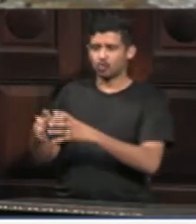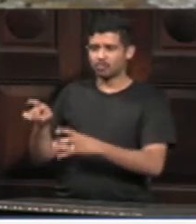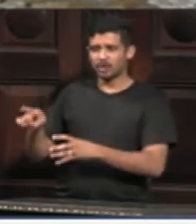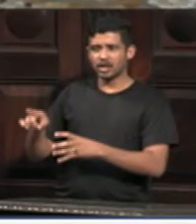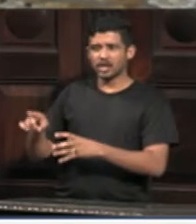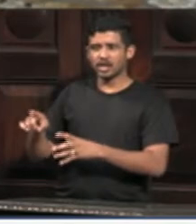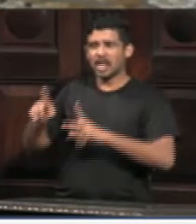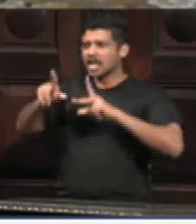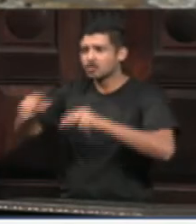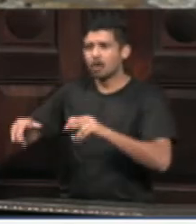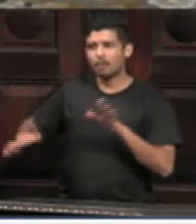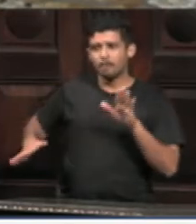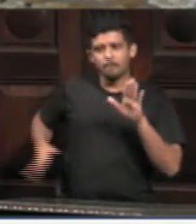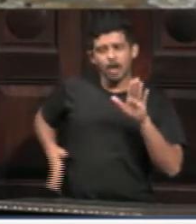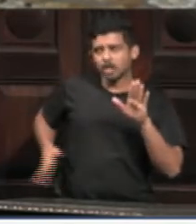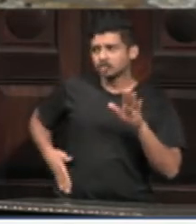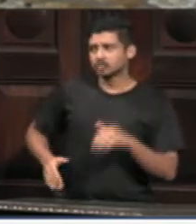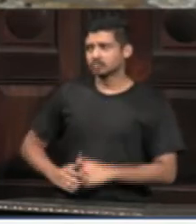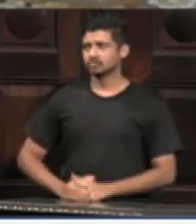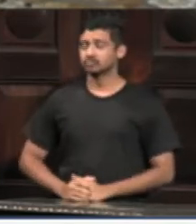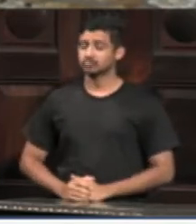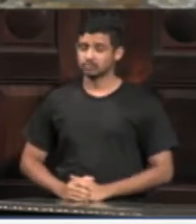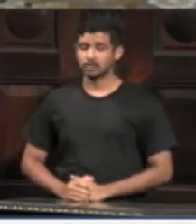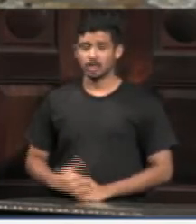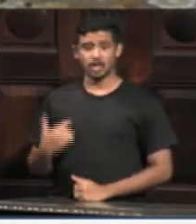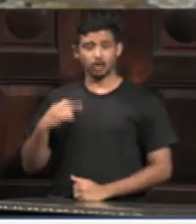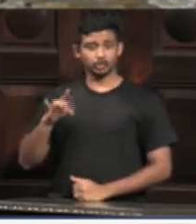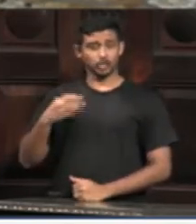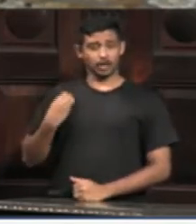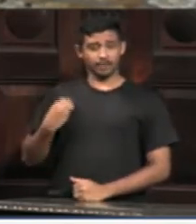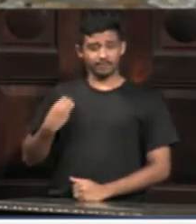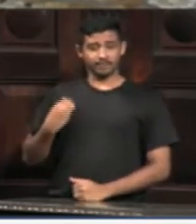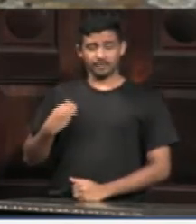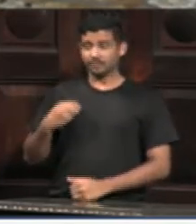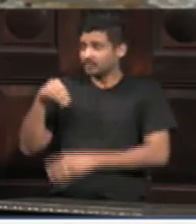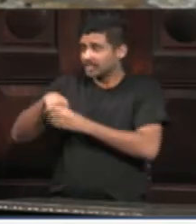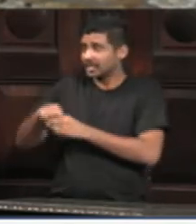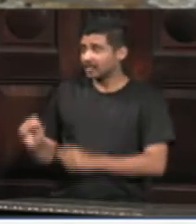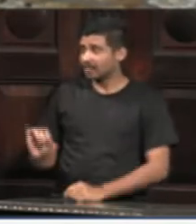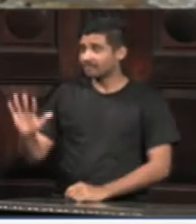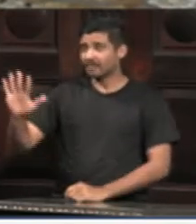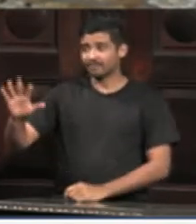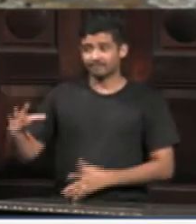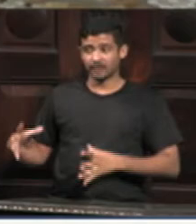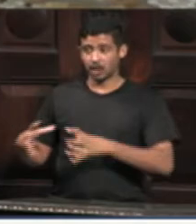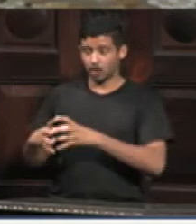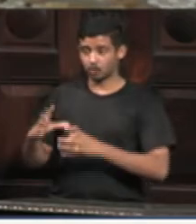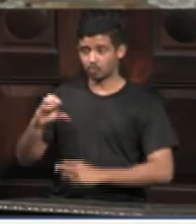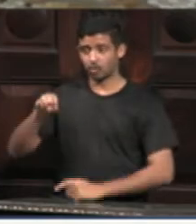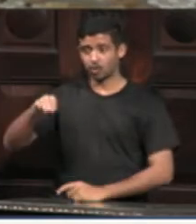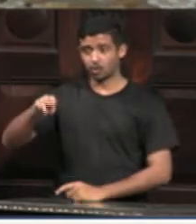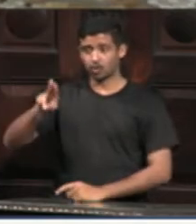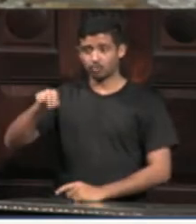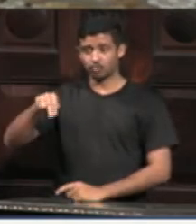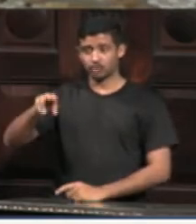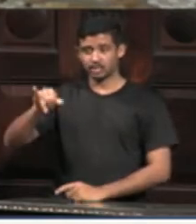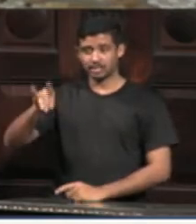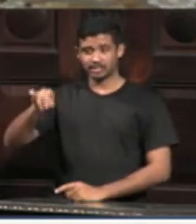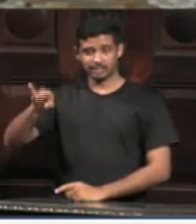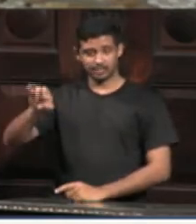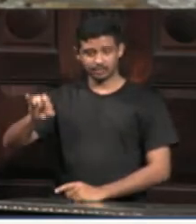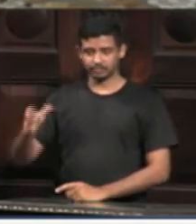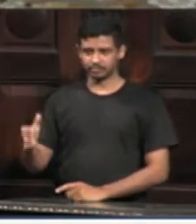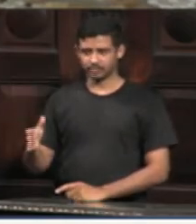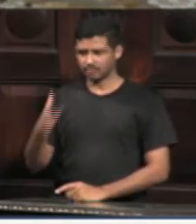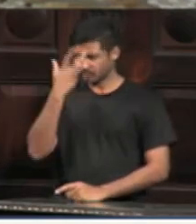bandido. E eu vivo só em comunidade. Eu vivo só nas favelas da nossa cidade. Quem mora em comunidade